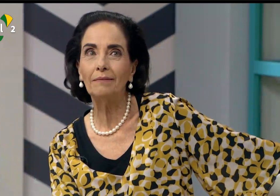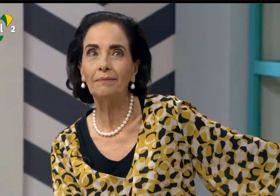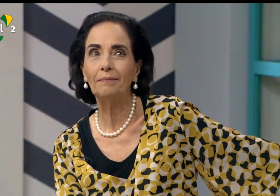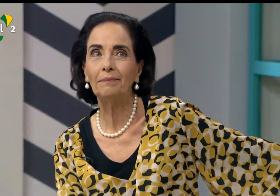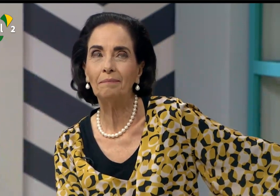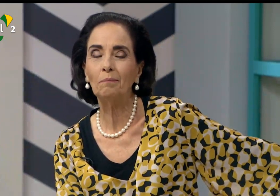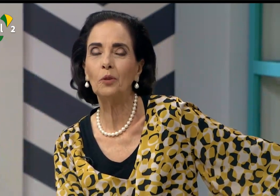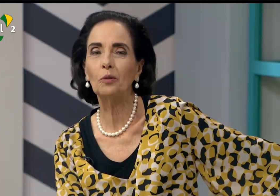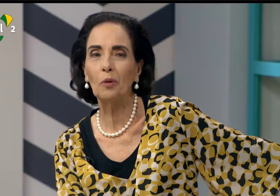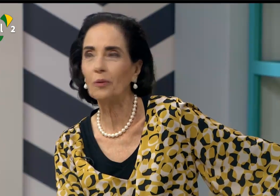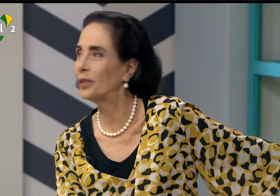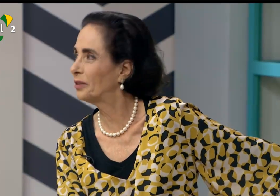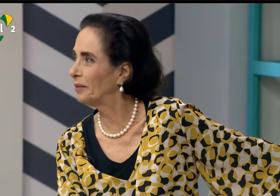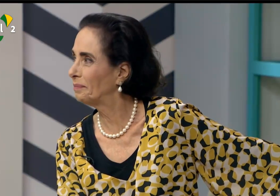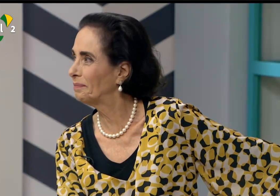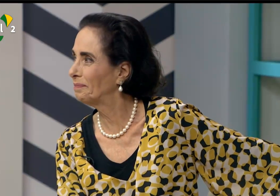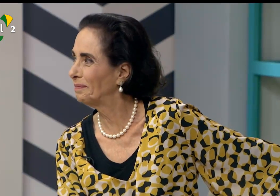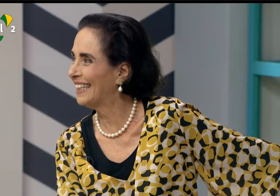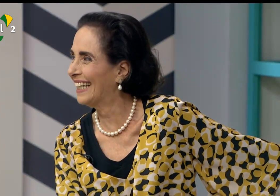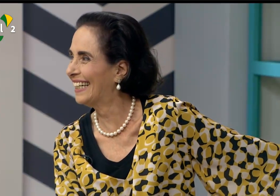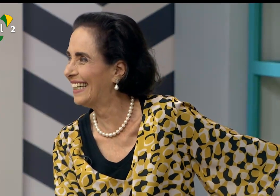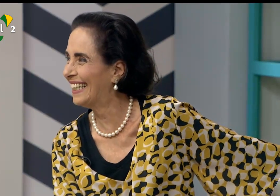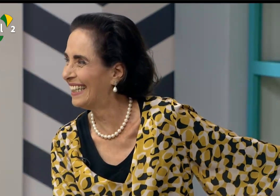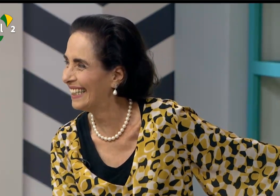Muito Bom Gosto, hein?